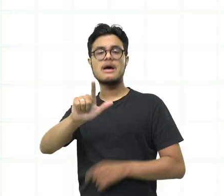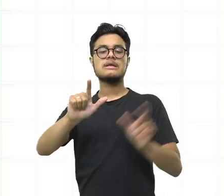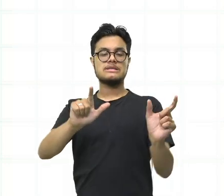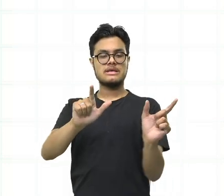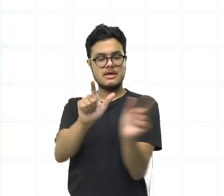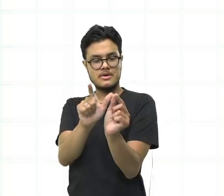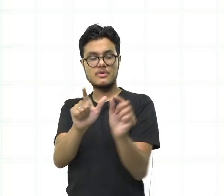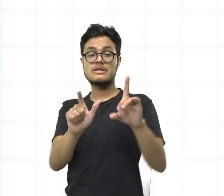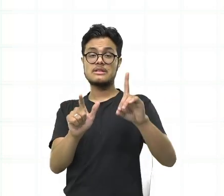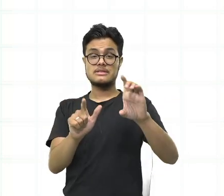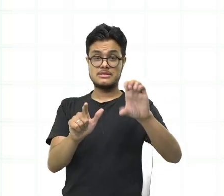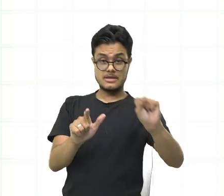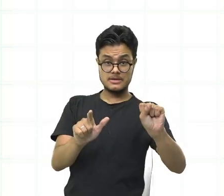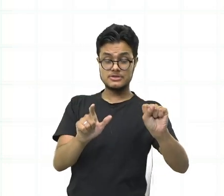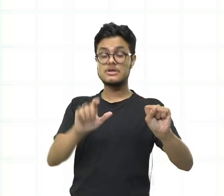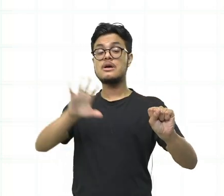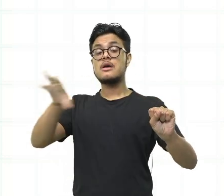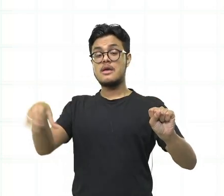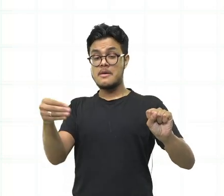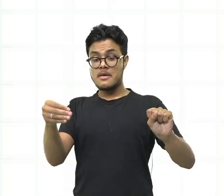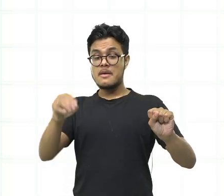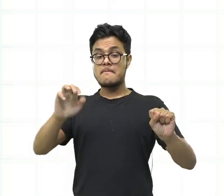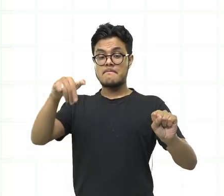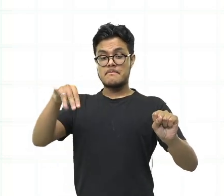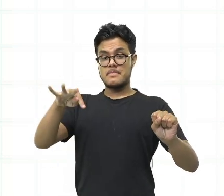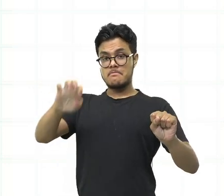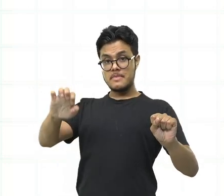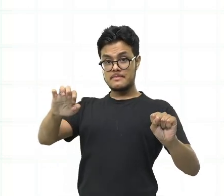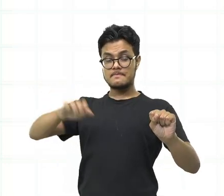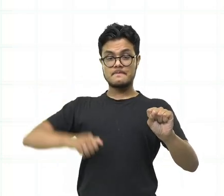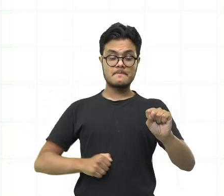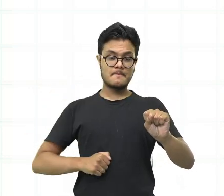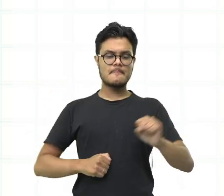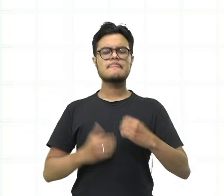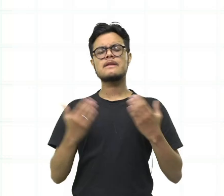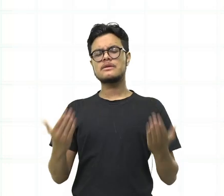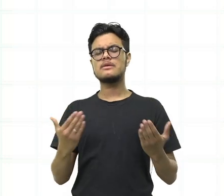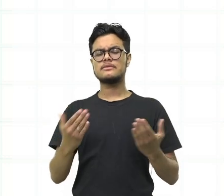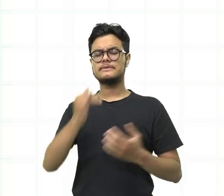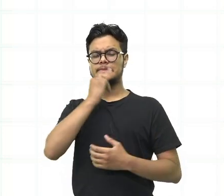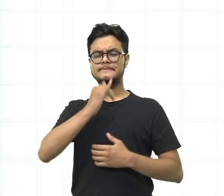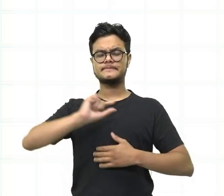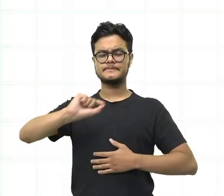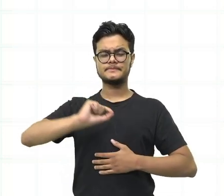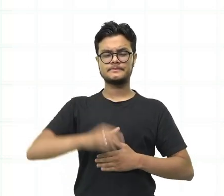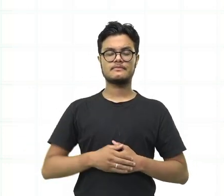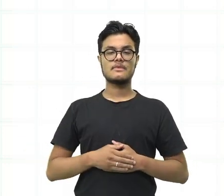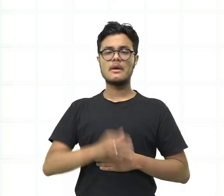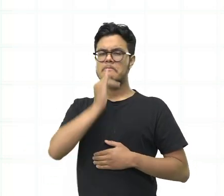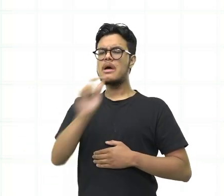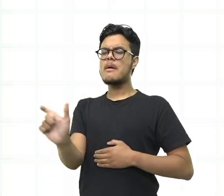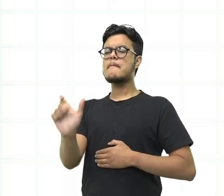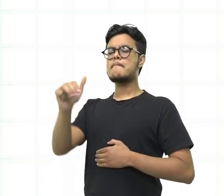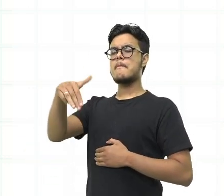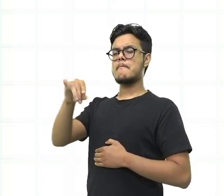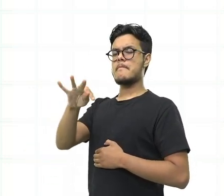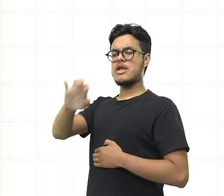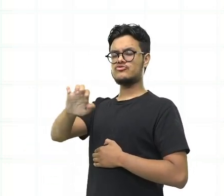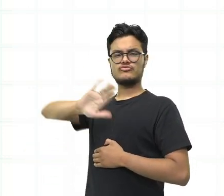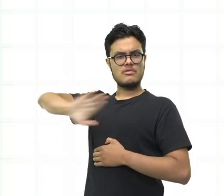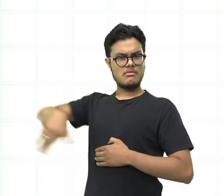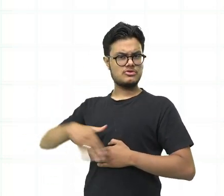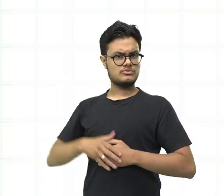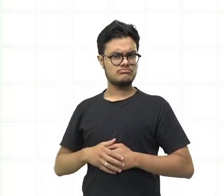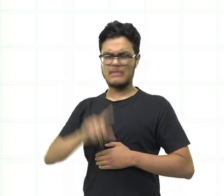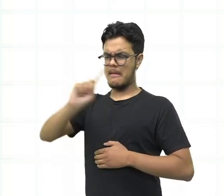meu prefixo quanto o meu sufixo. Só que eu decidi agora tirar o meu sufixo. Se eu